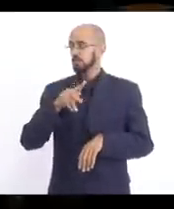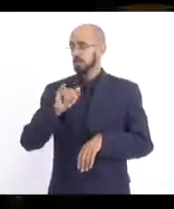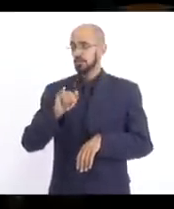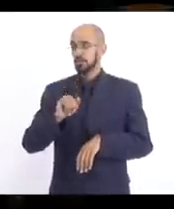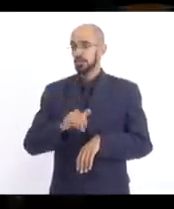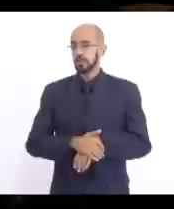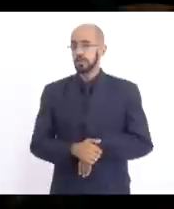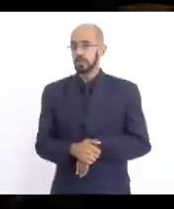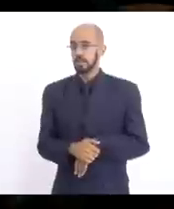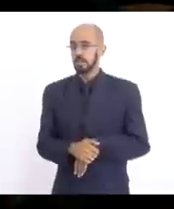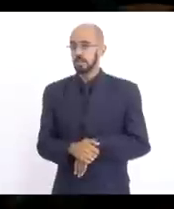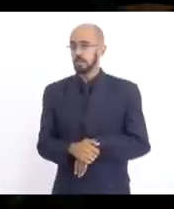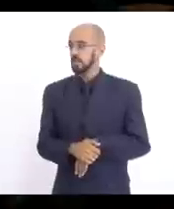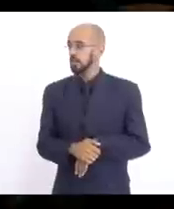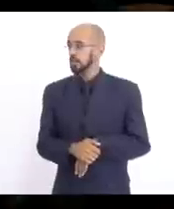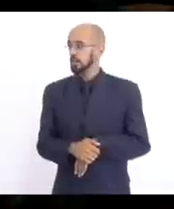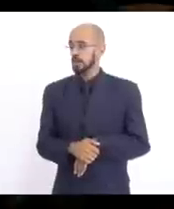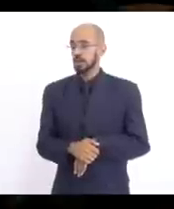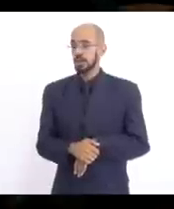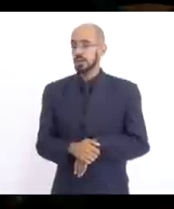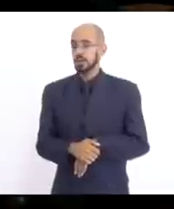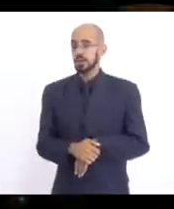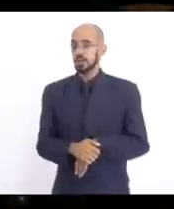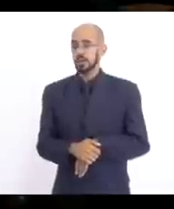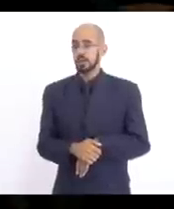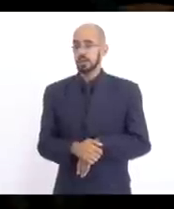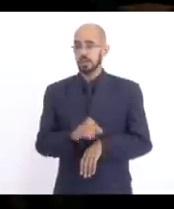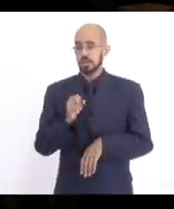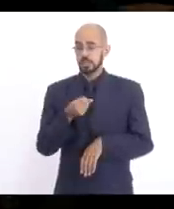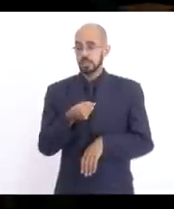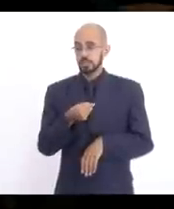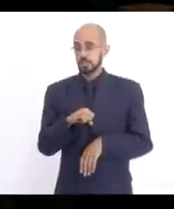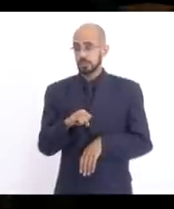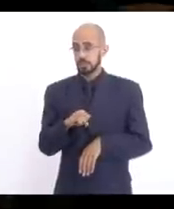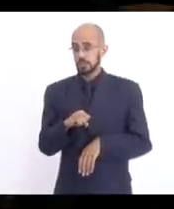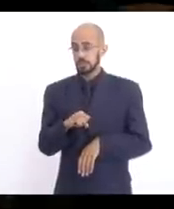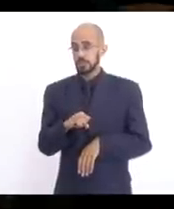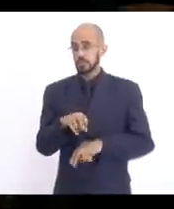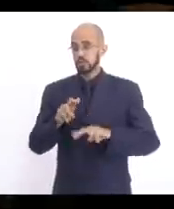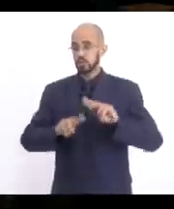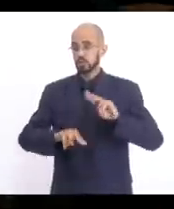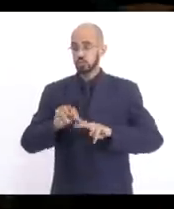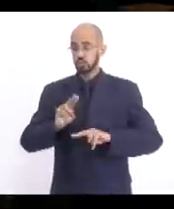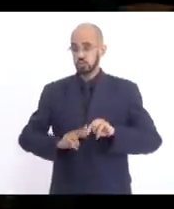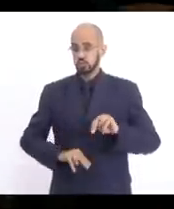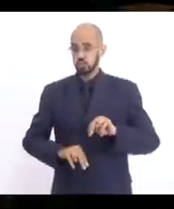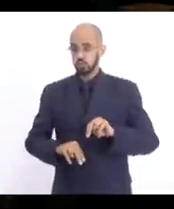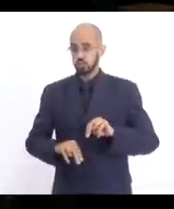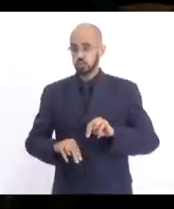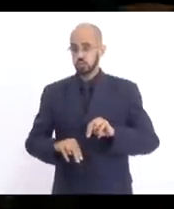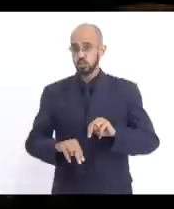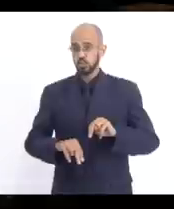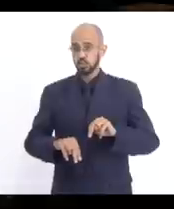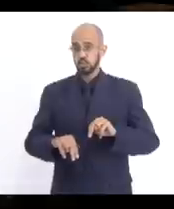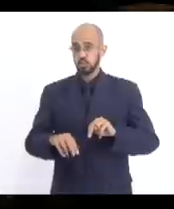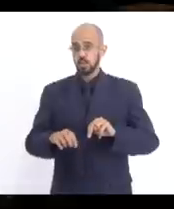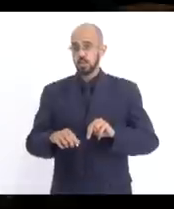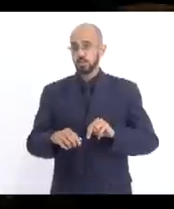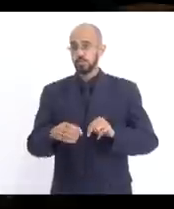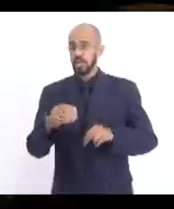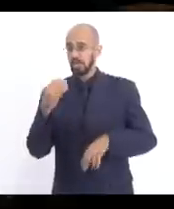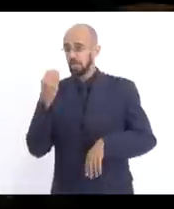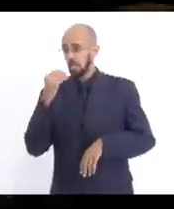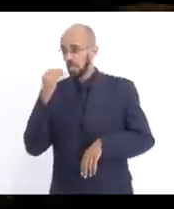na sua mão. Se no meio do ano vier com essa conversa mole de